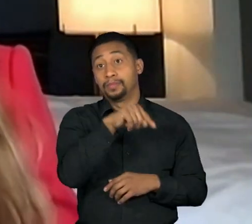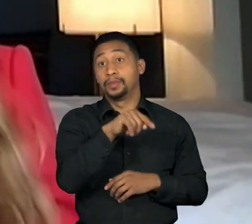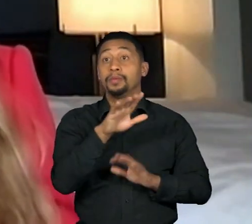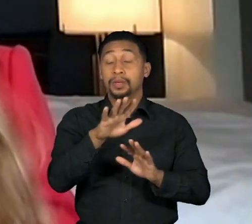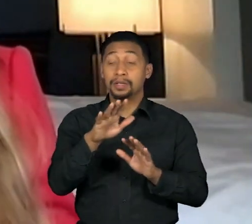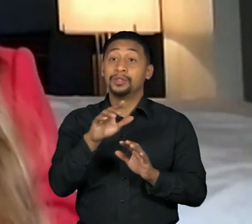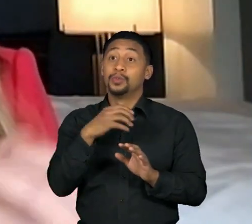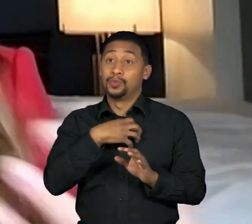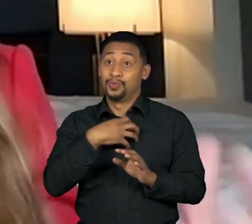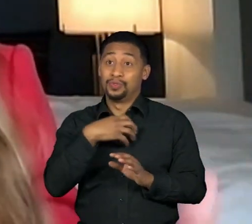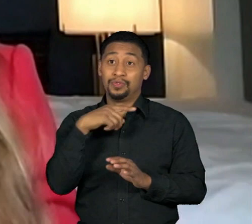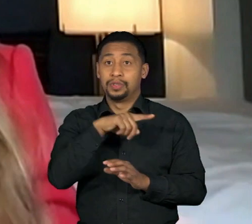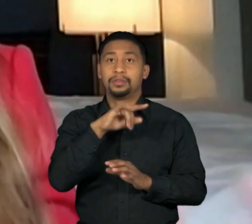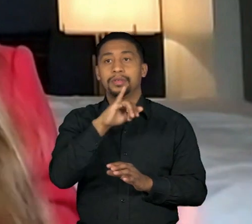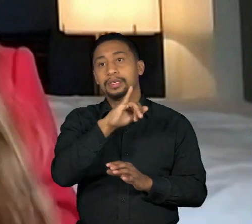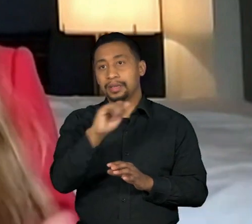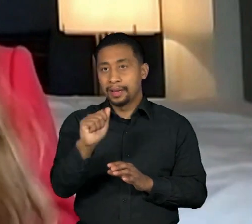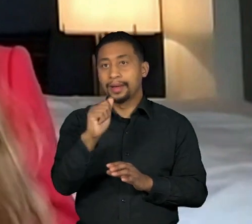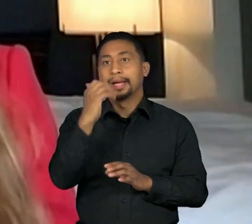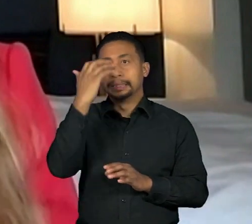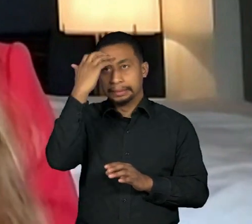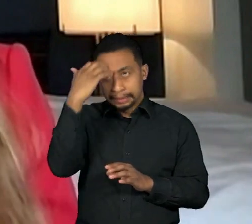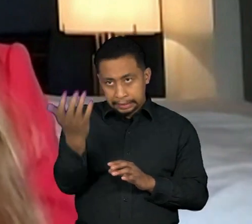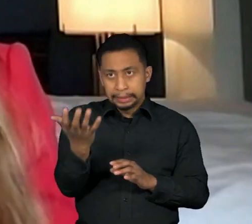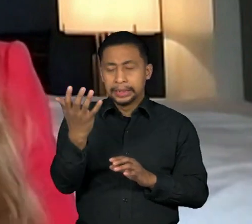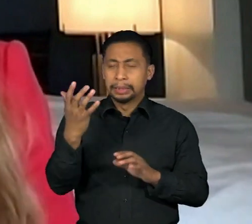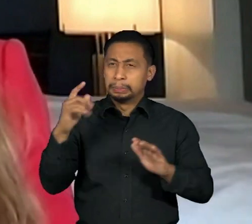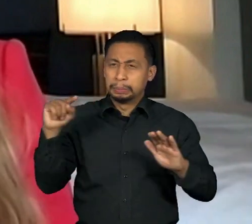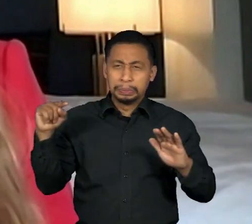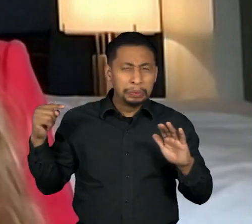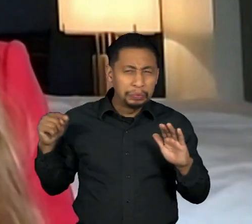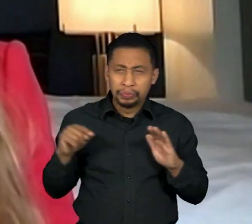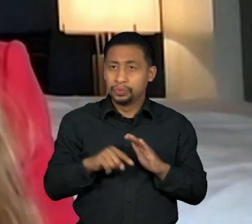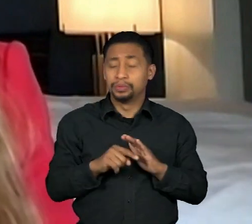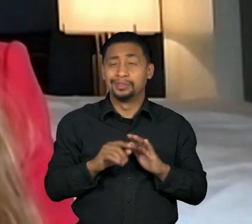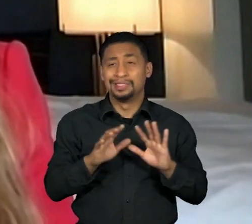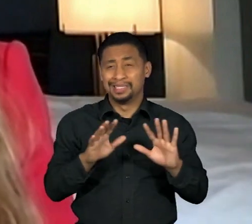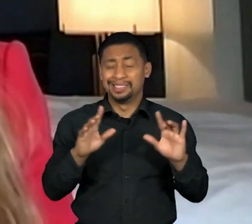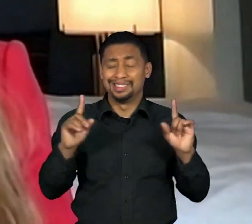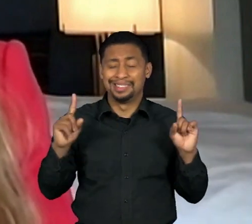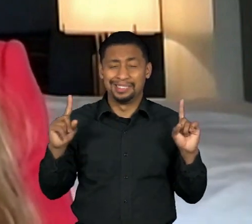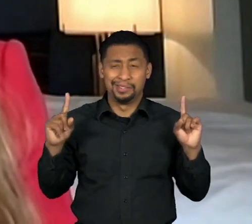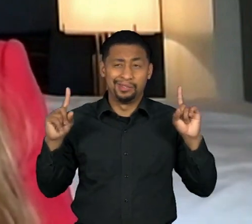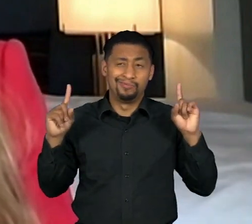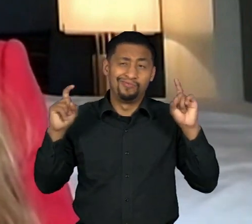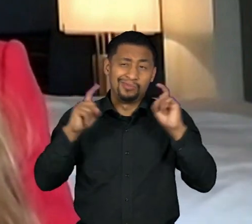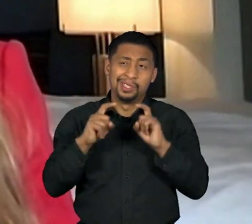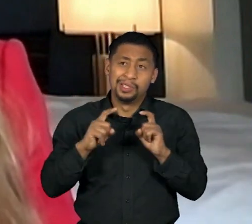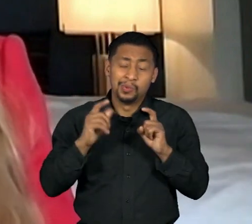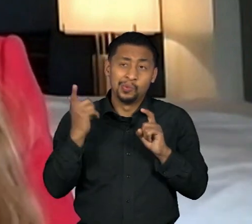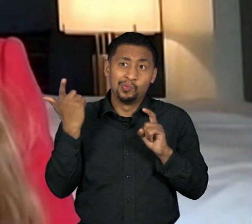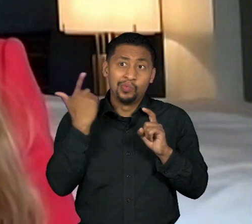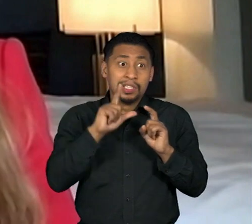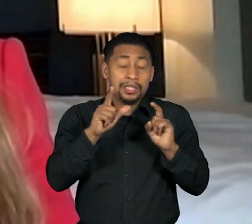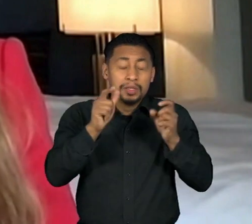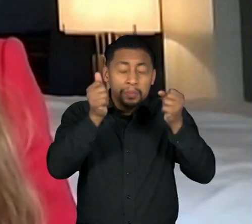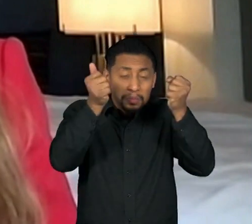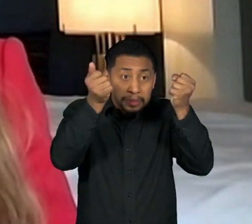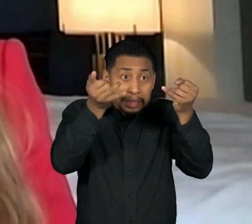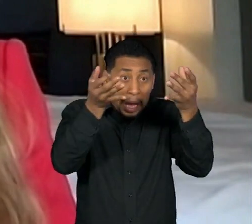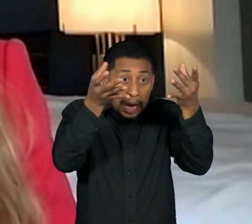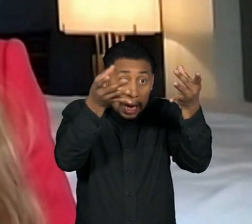as convolucionais, as profundas, etc., é difícil de se ter essa explicação, mas se